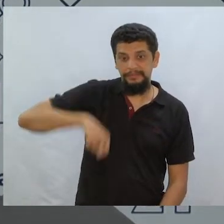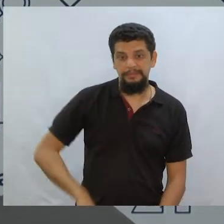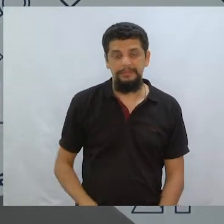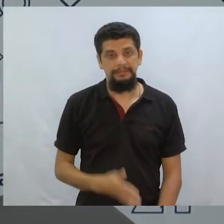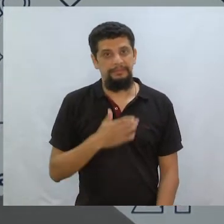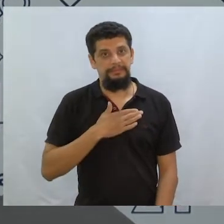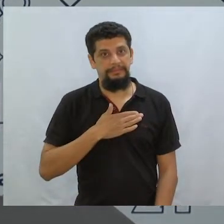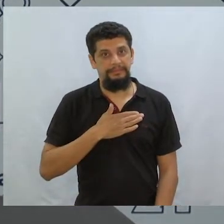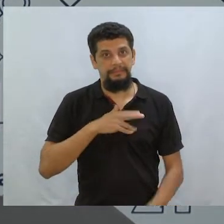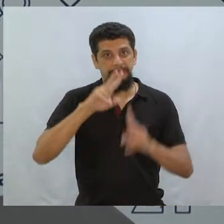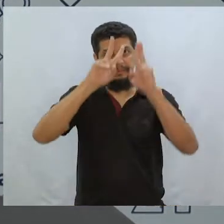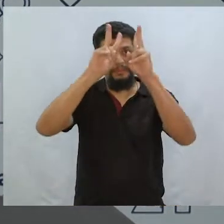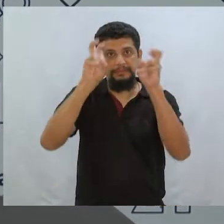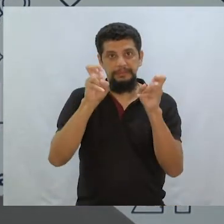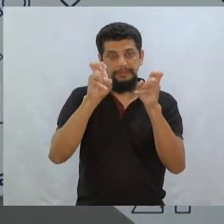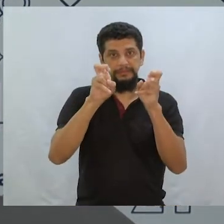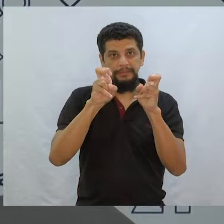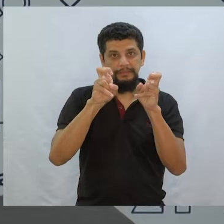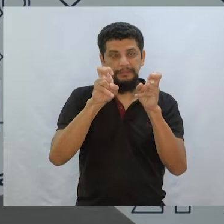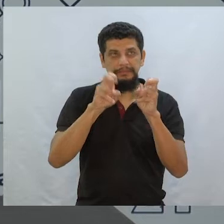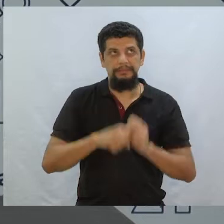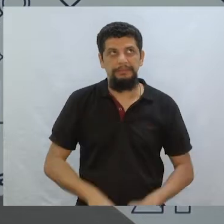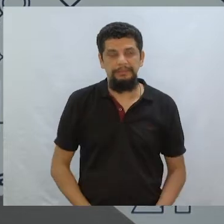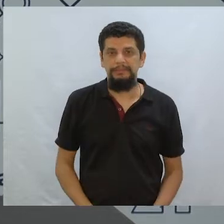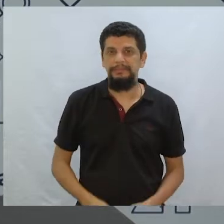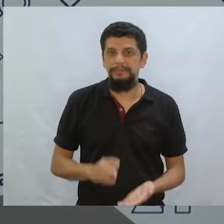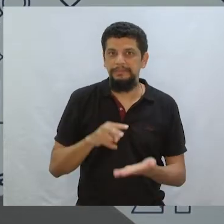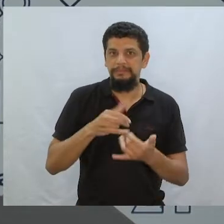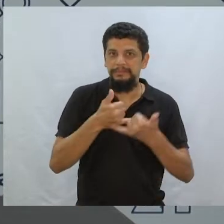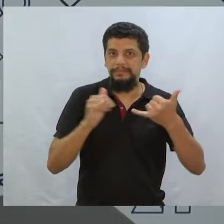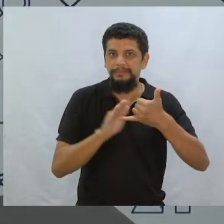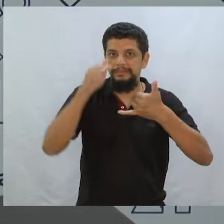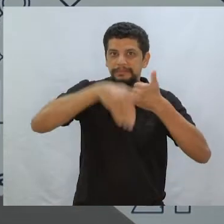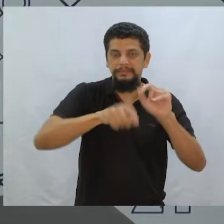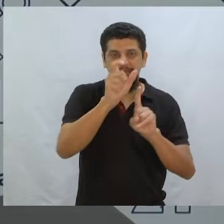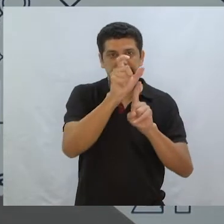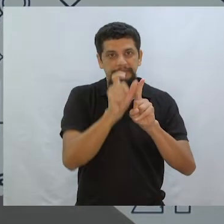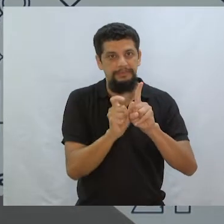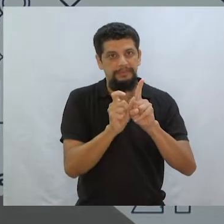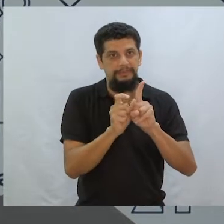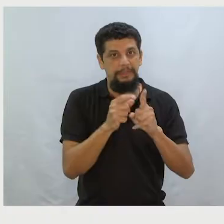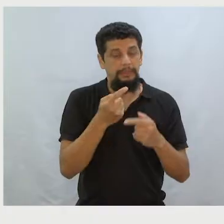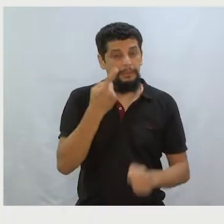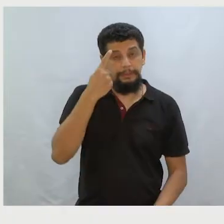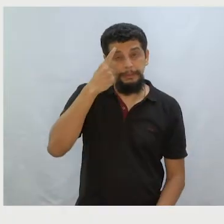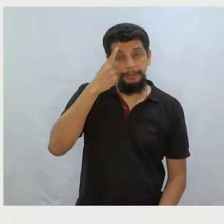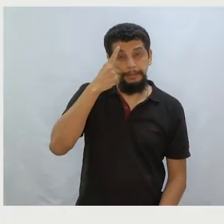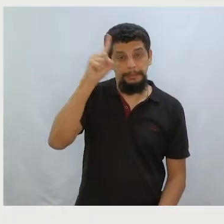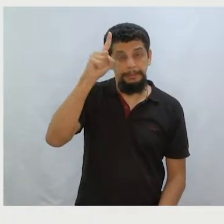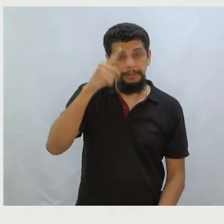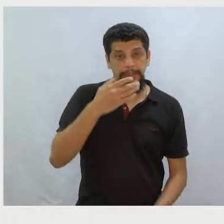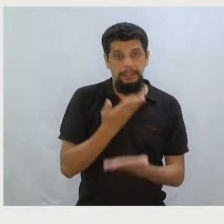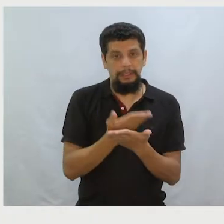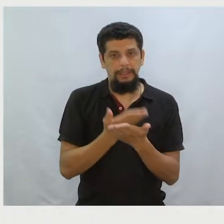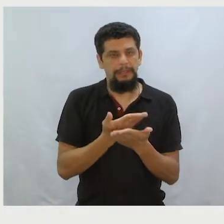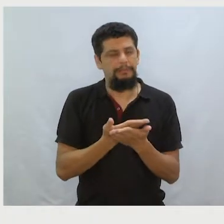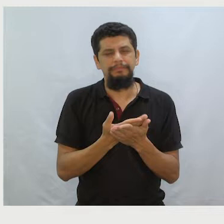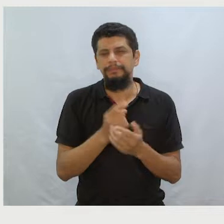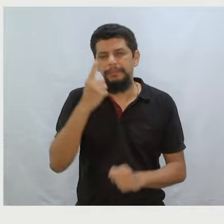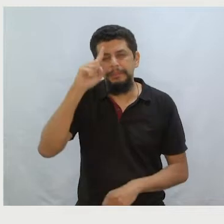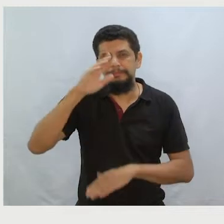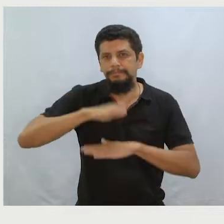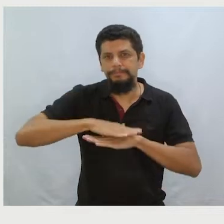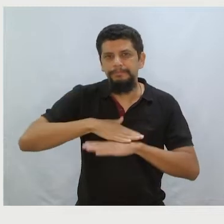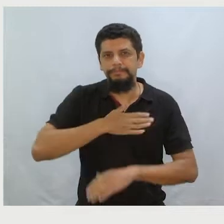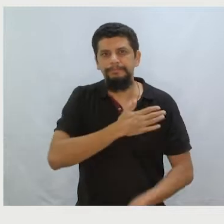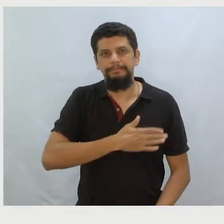do minhas férias pulo uma linha parágrafo vamos conferir o primeiro dia de aula é o dia que eu